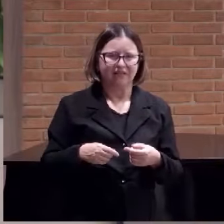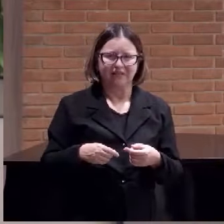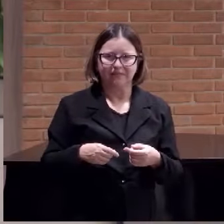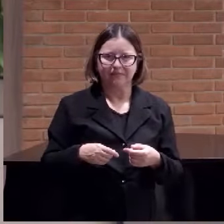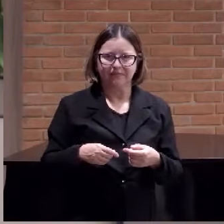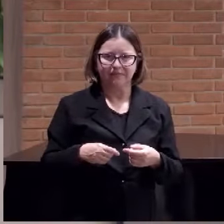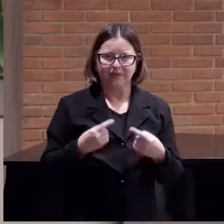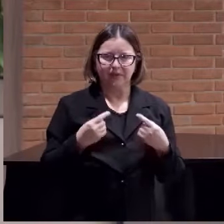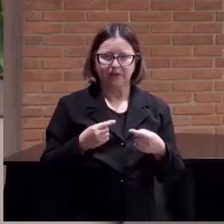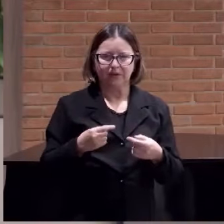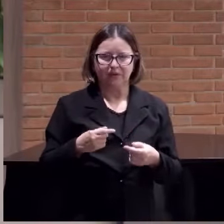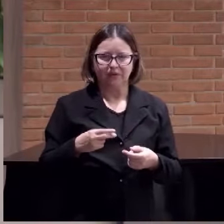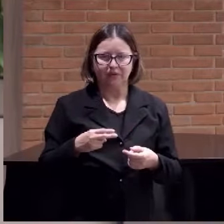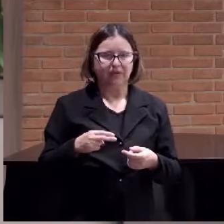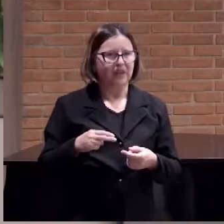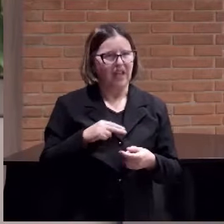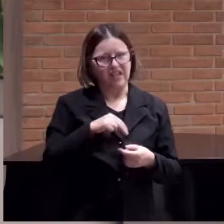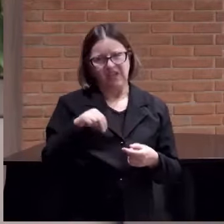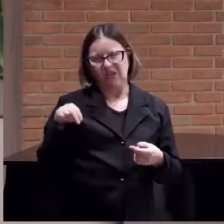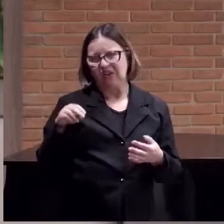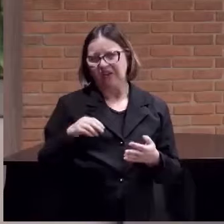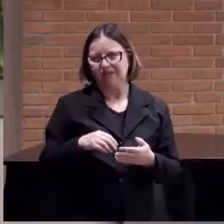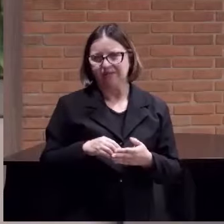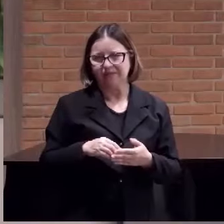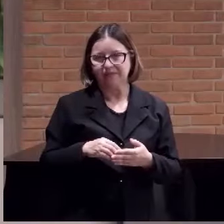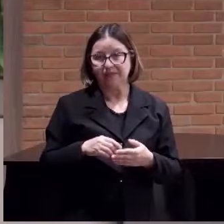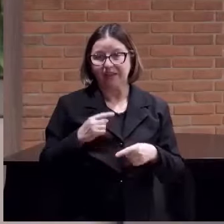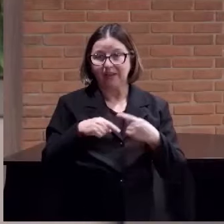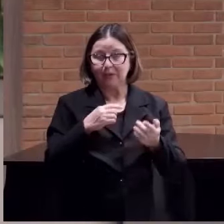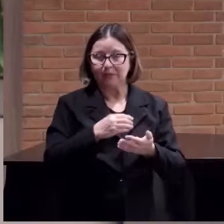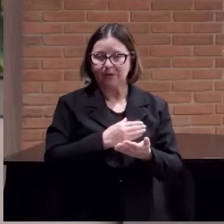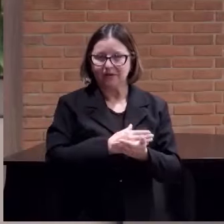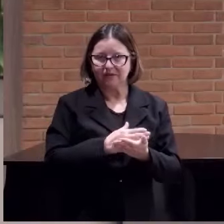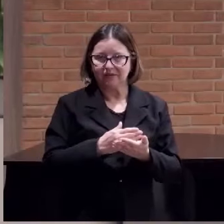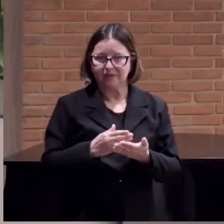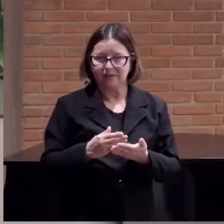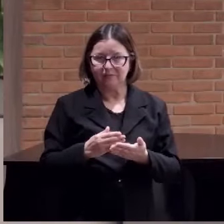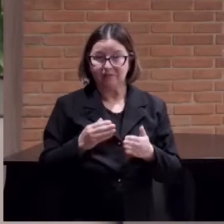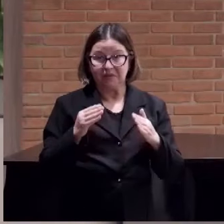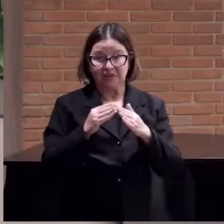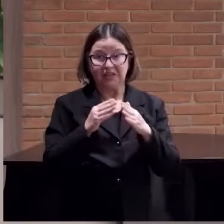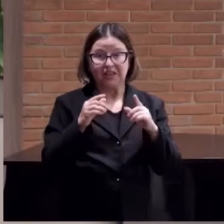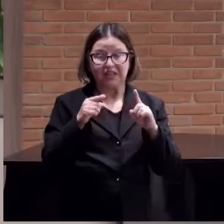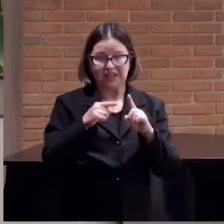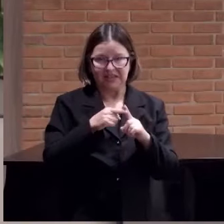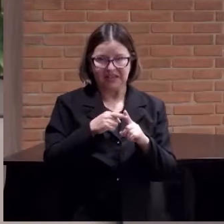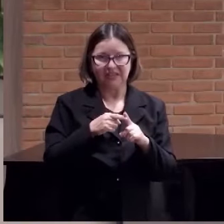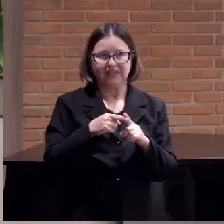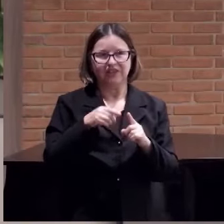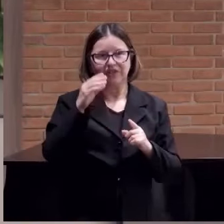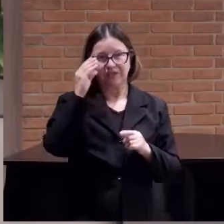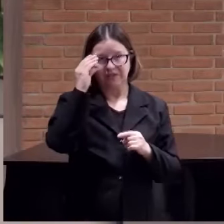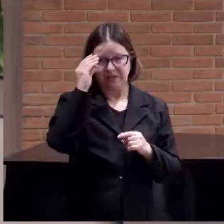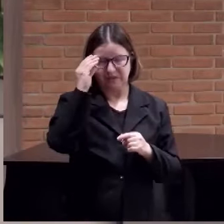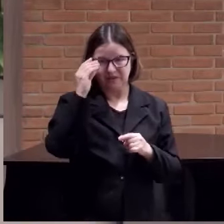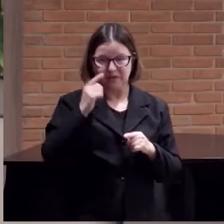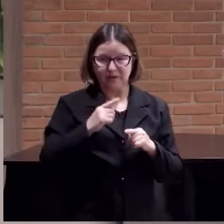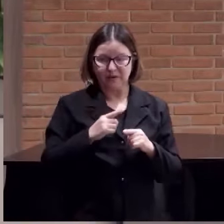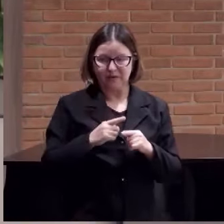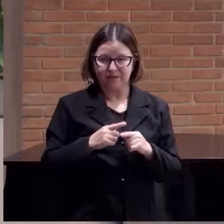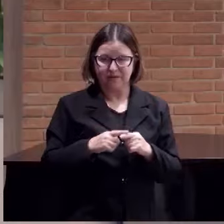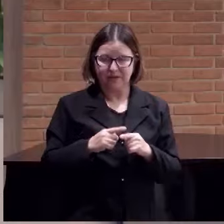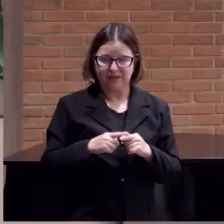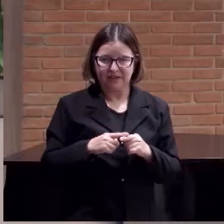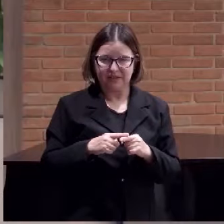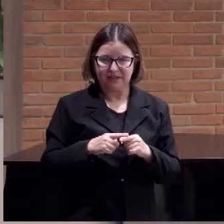dentro de casa. Depois começa na igreja, porque os da